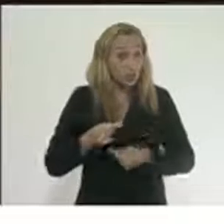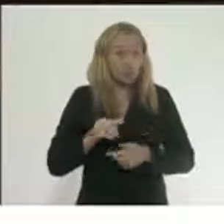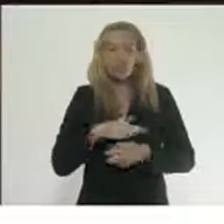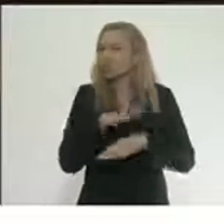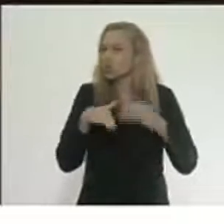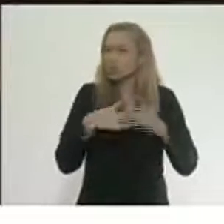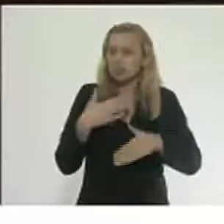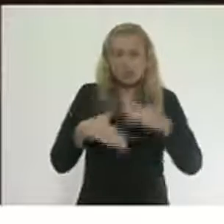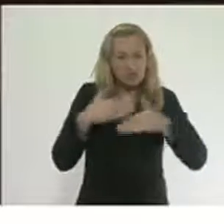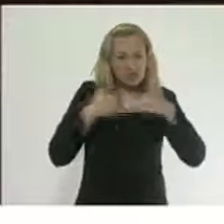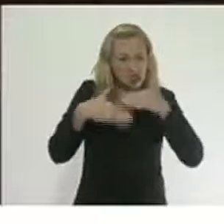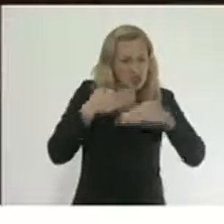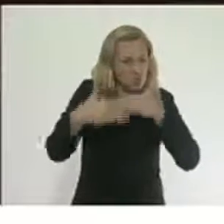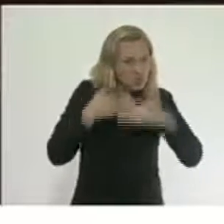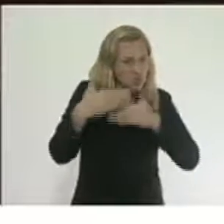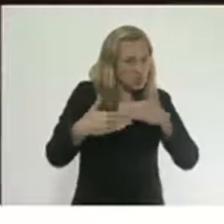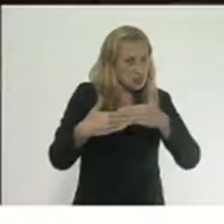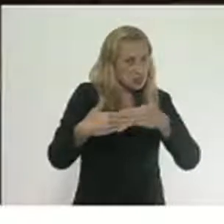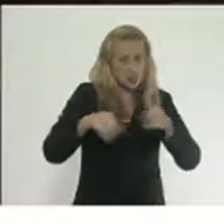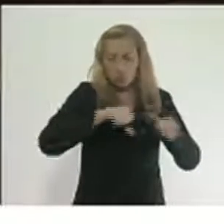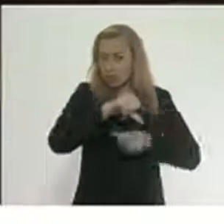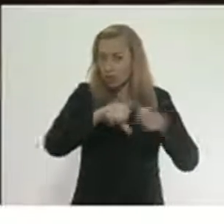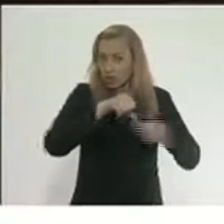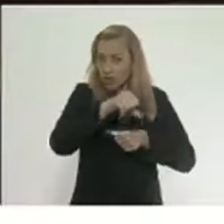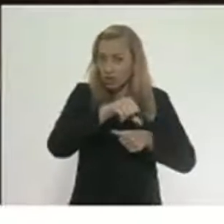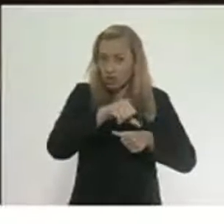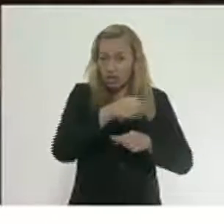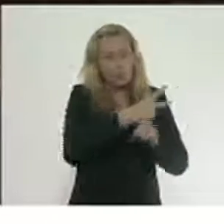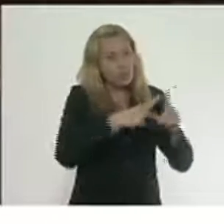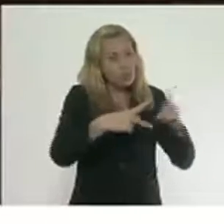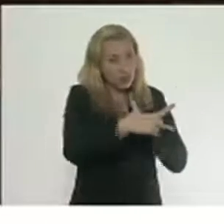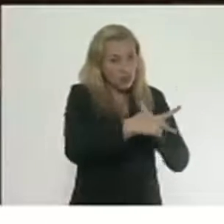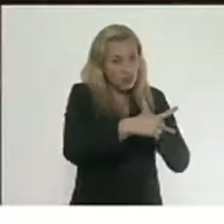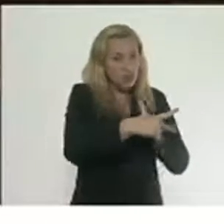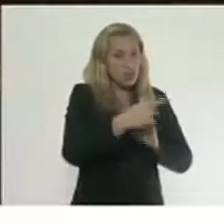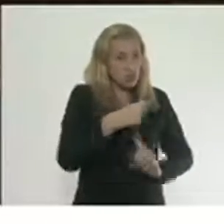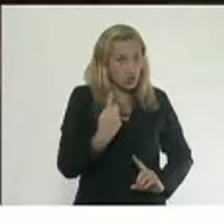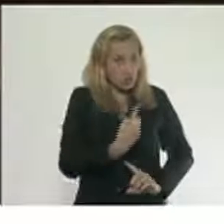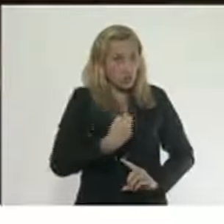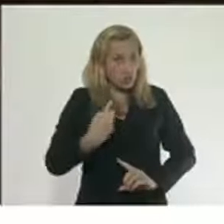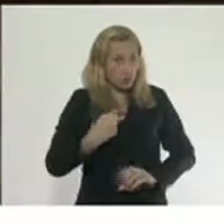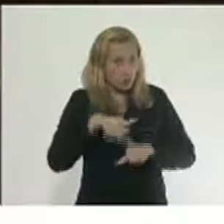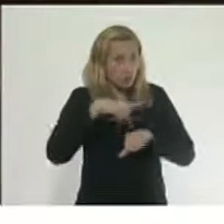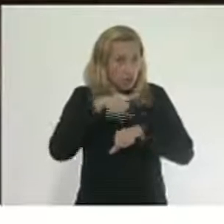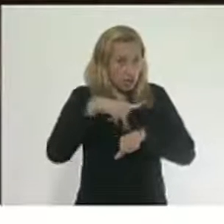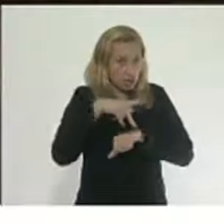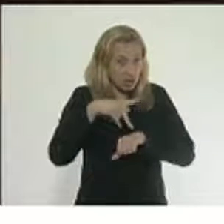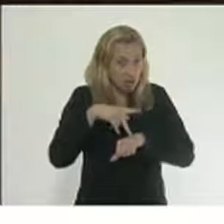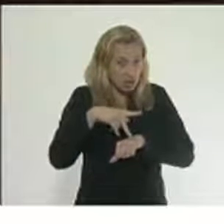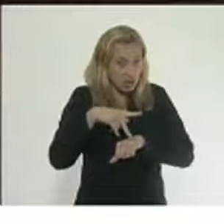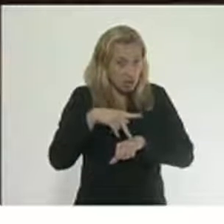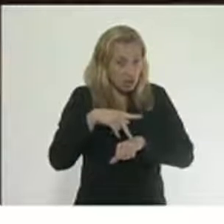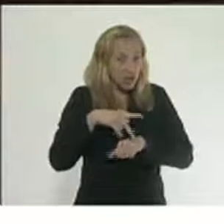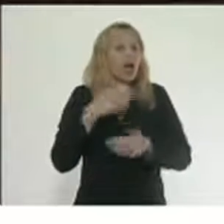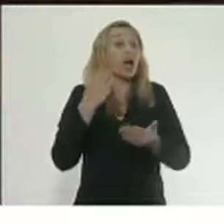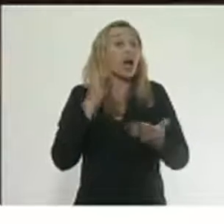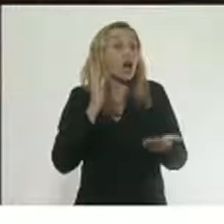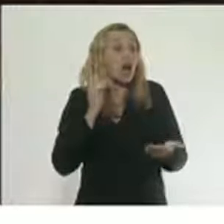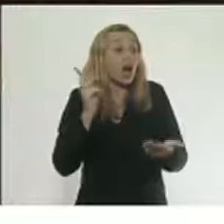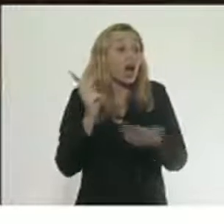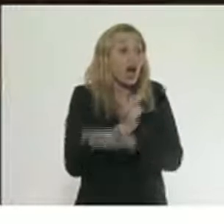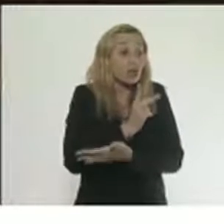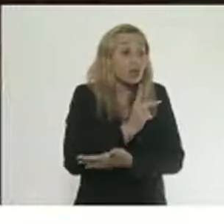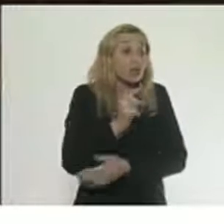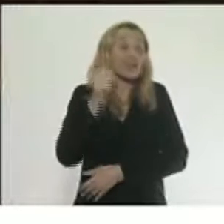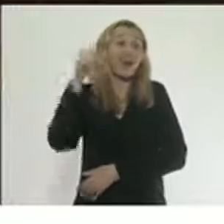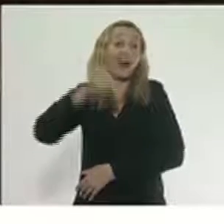todo o processo de mudança no sistema de previdência nosso do país, o rebatimento acontecerá